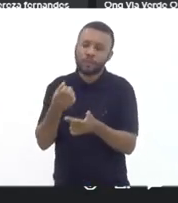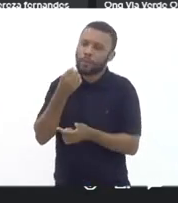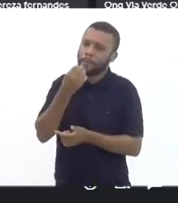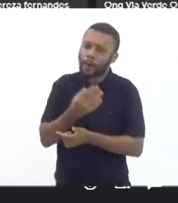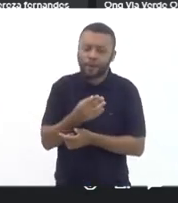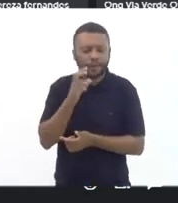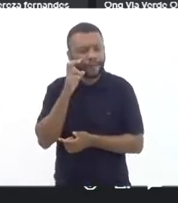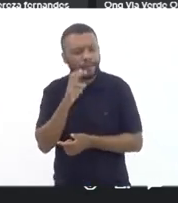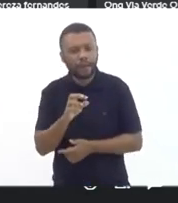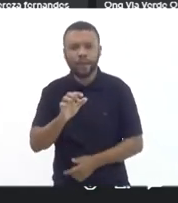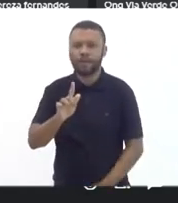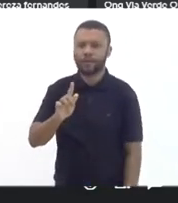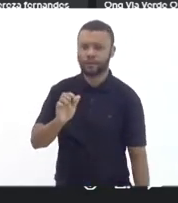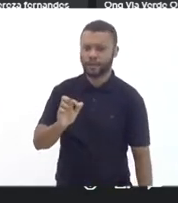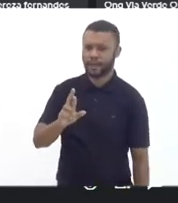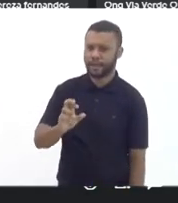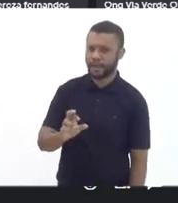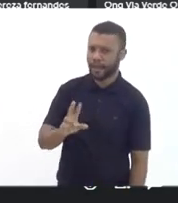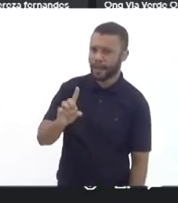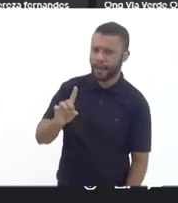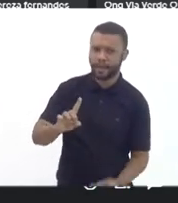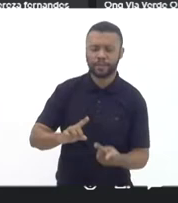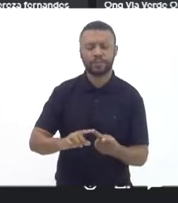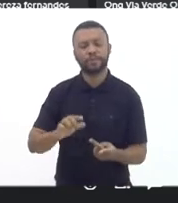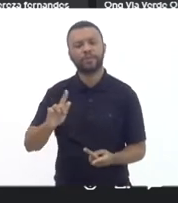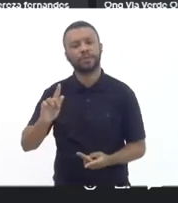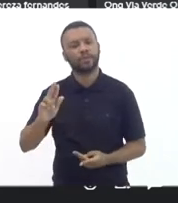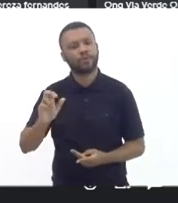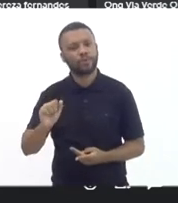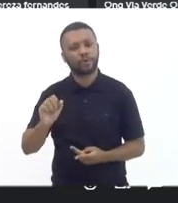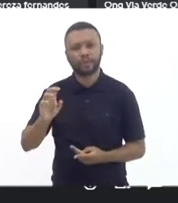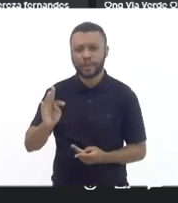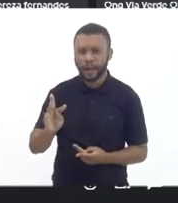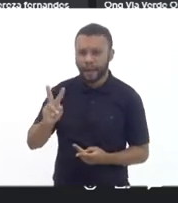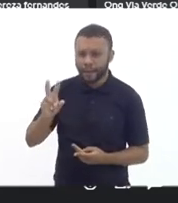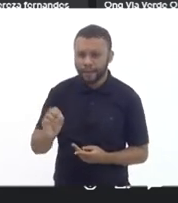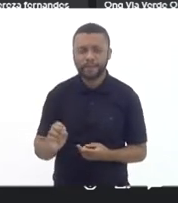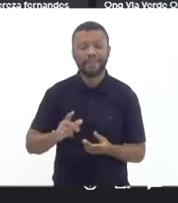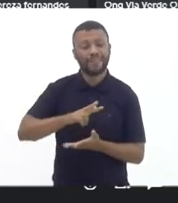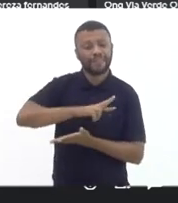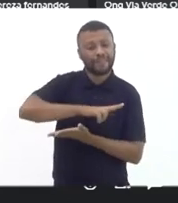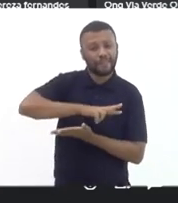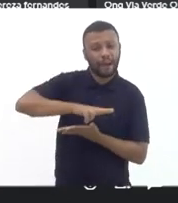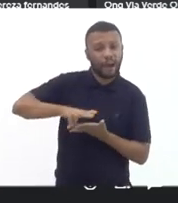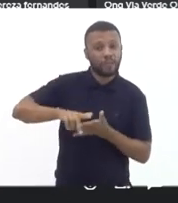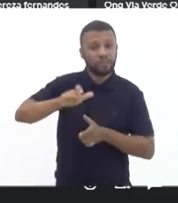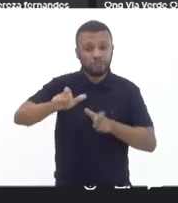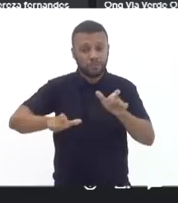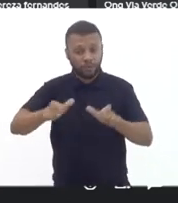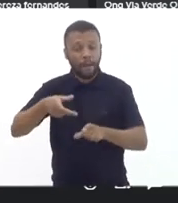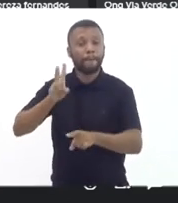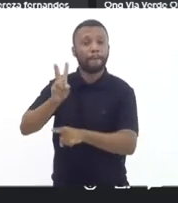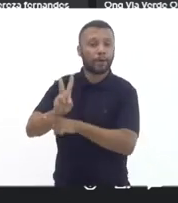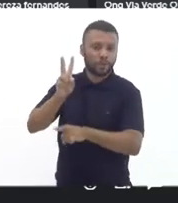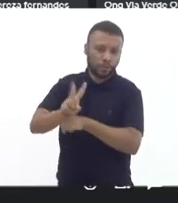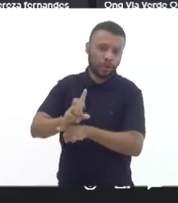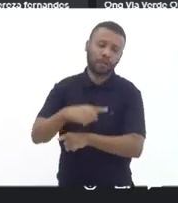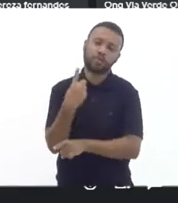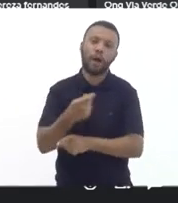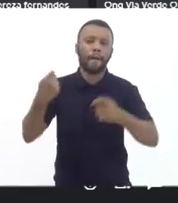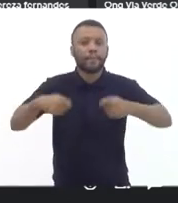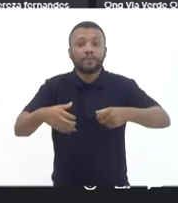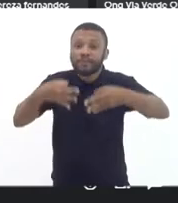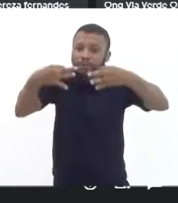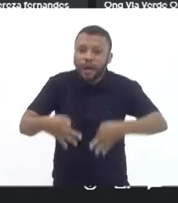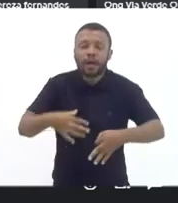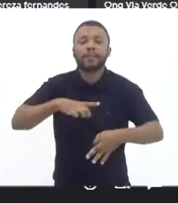o Gustavo, o Mink, todos aqui discutindo, várias prefeituras, vários protetores, que a gente precisa, de fato, colocar